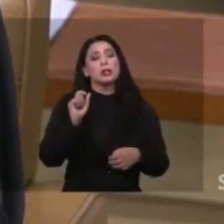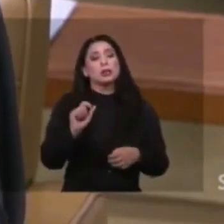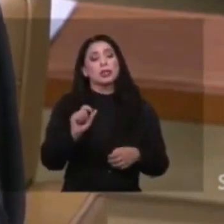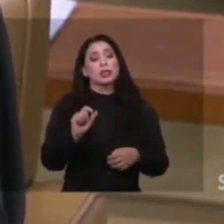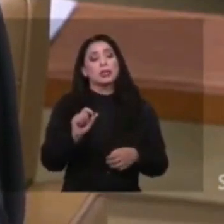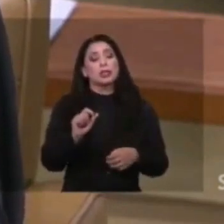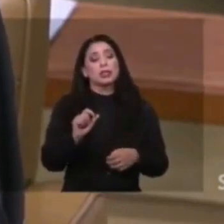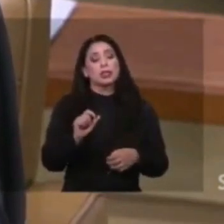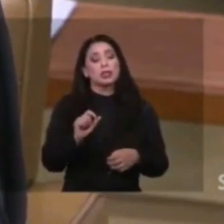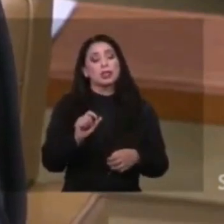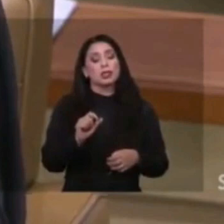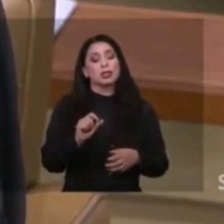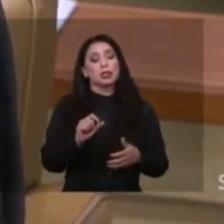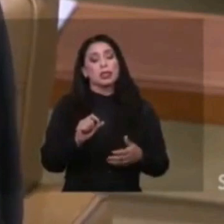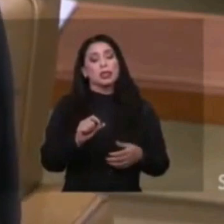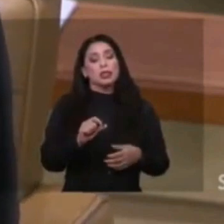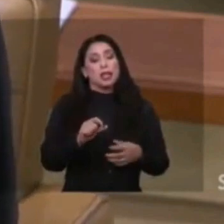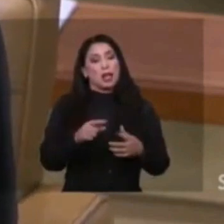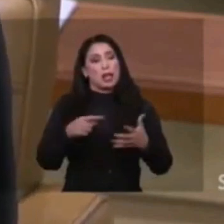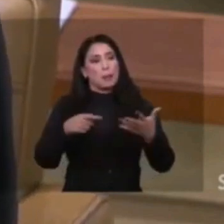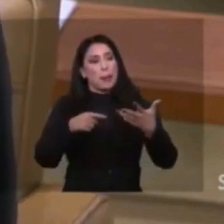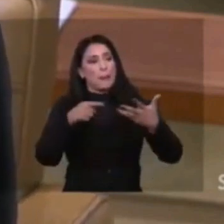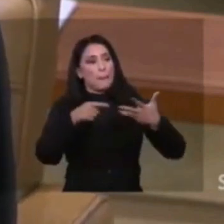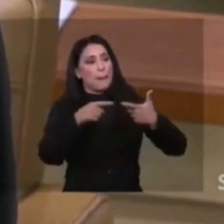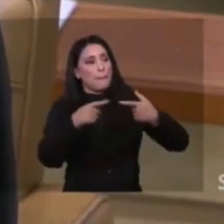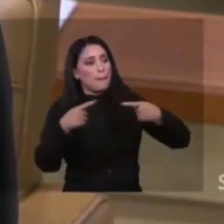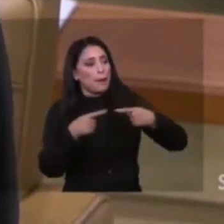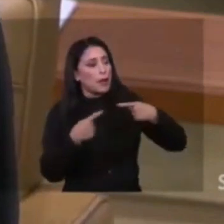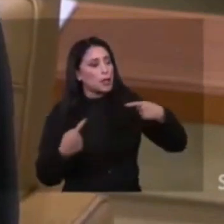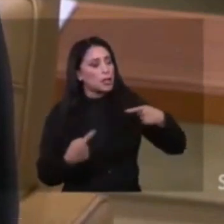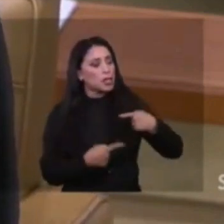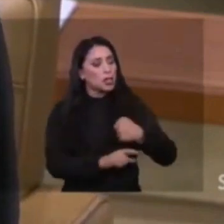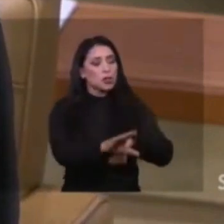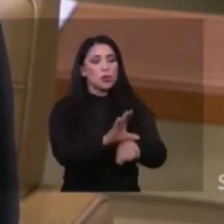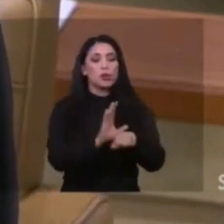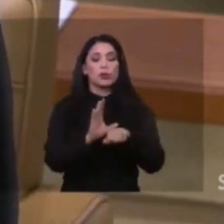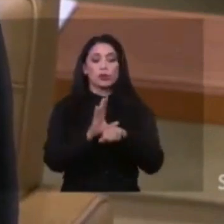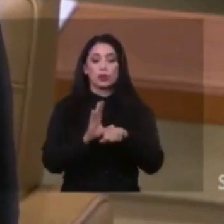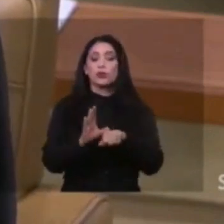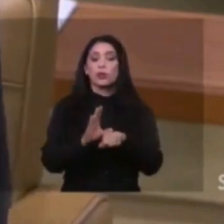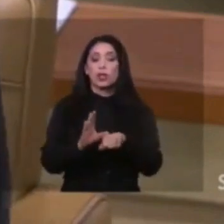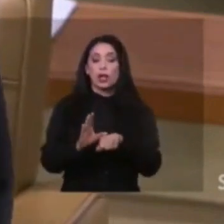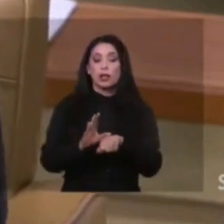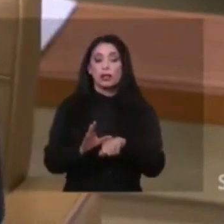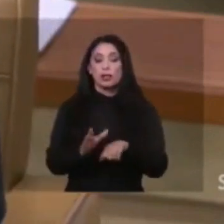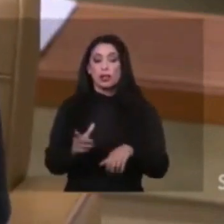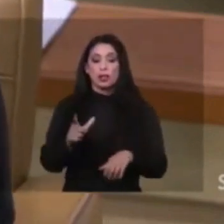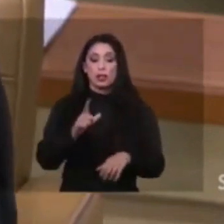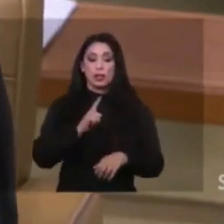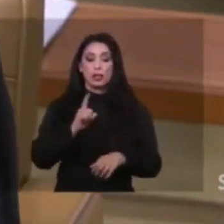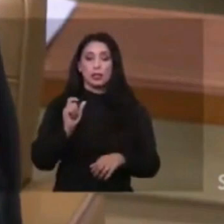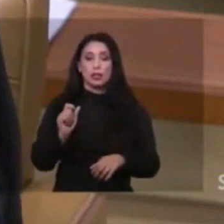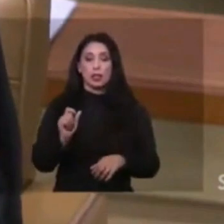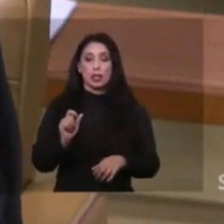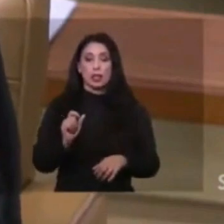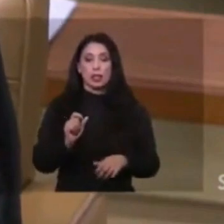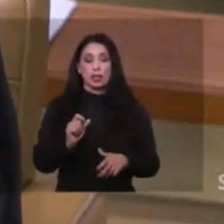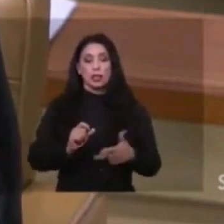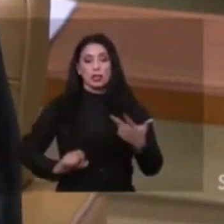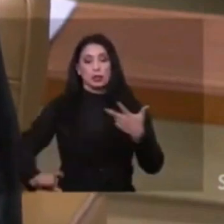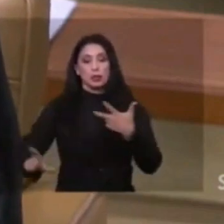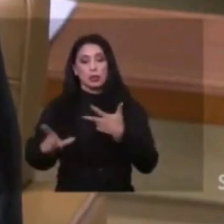investidas desmedidas e inconstitucionais, agora, eventualmente, provenientes do